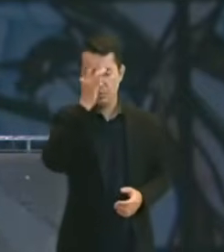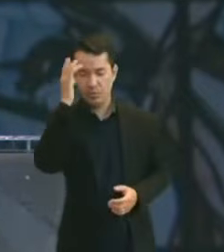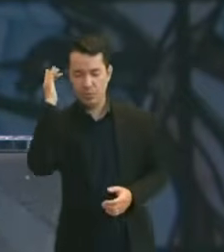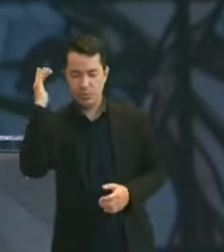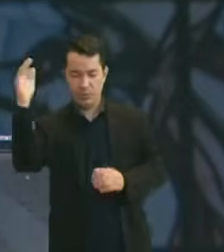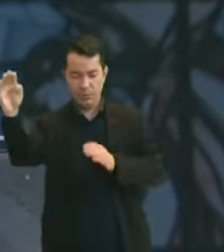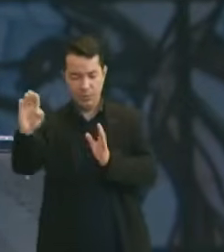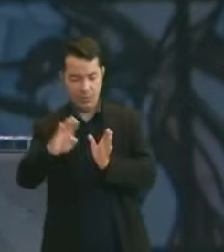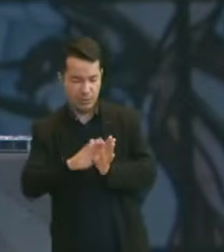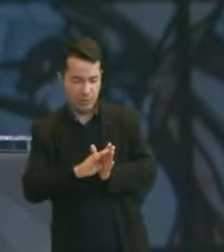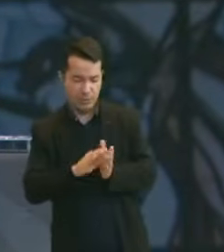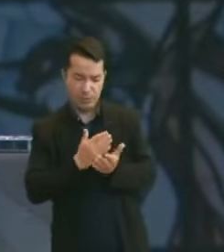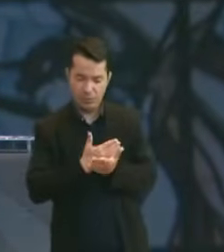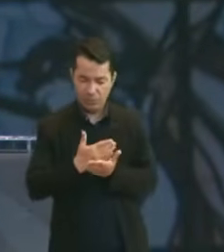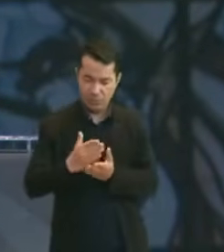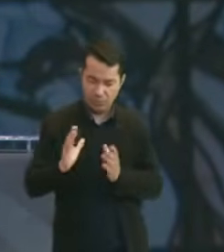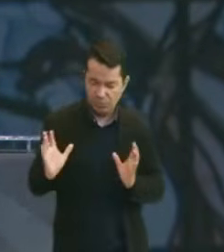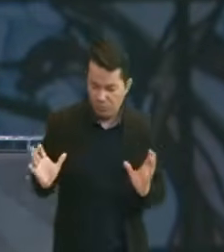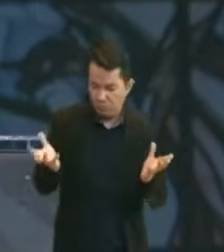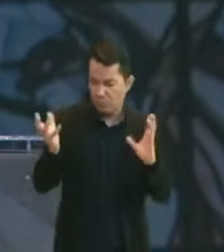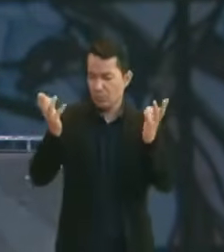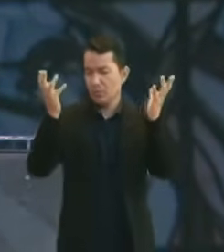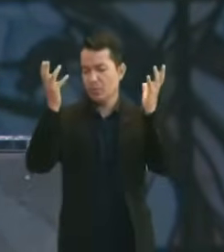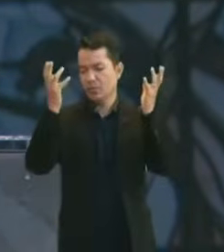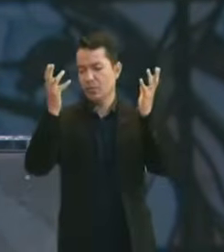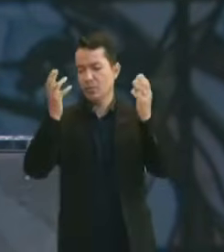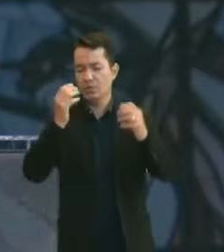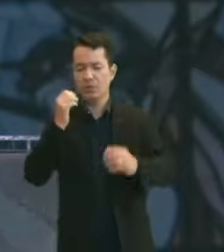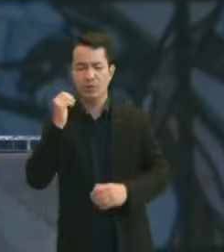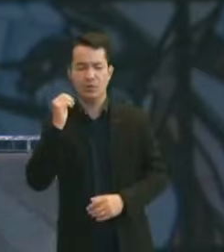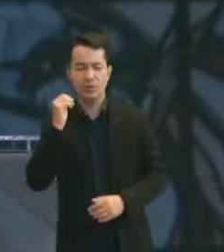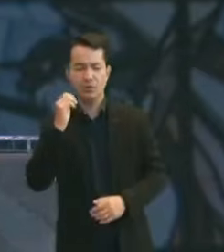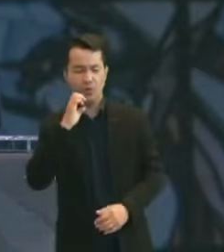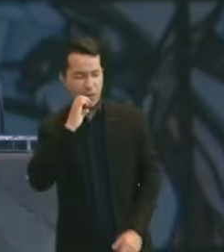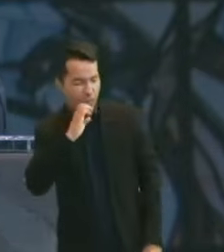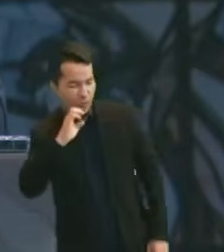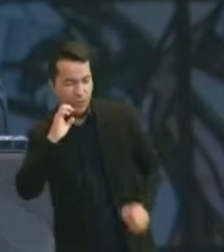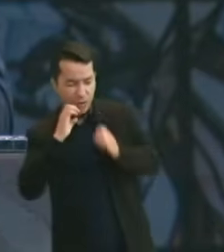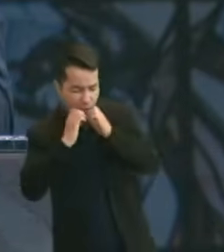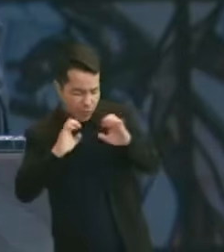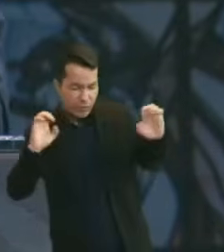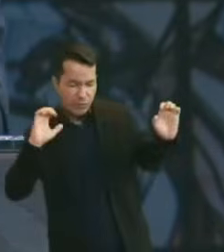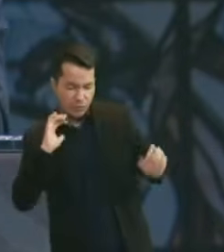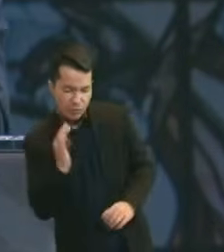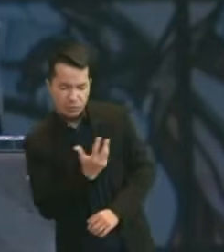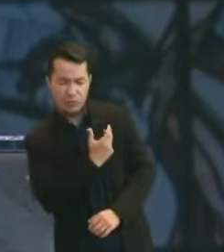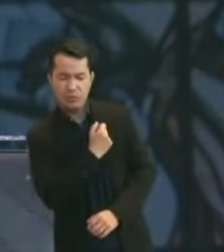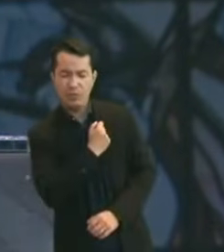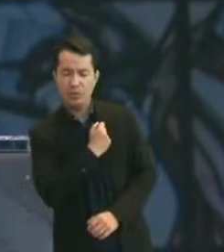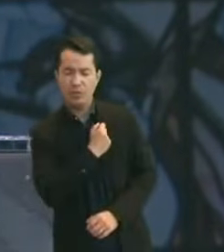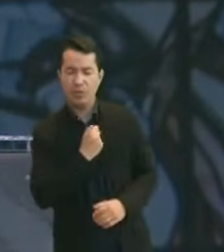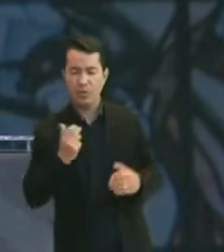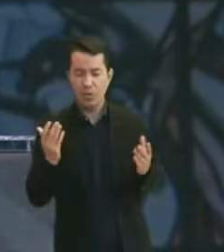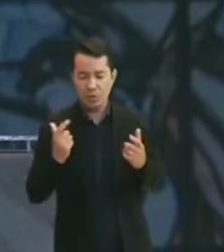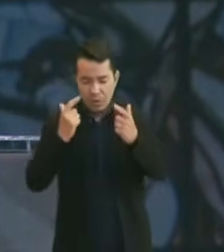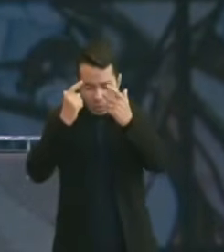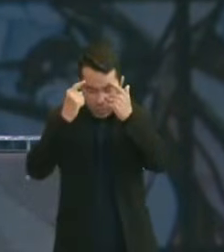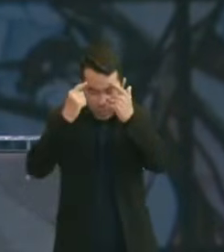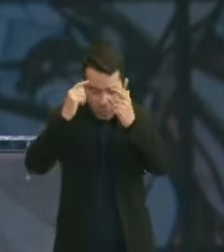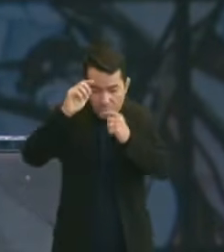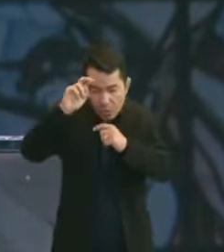do encorajamento, precisando ser alcançados pelo Evangelho. E nesse momento, nome de pessoas começam a vir na nossa